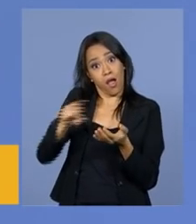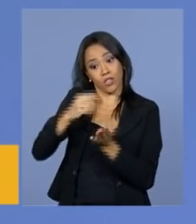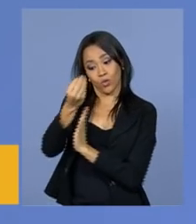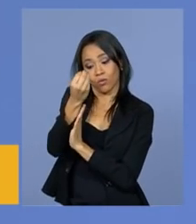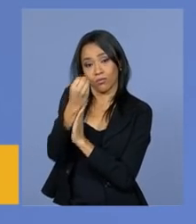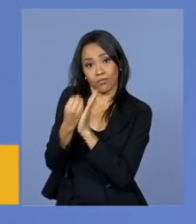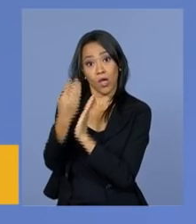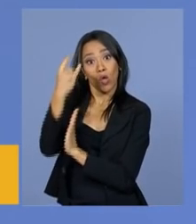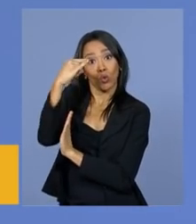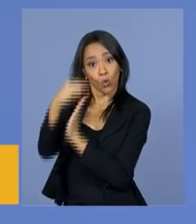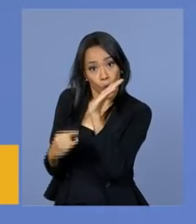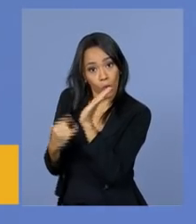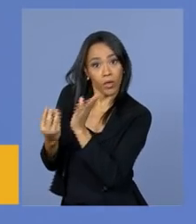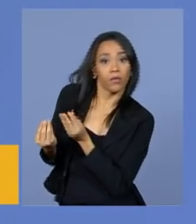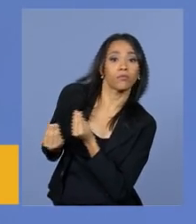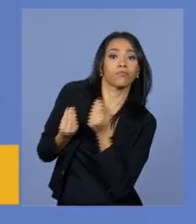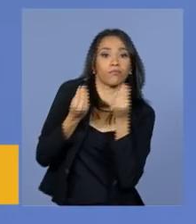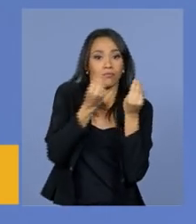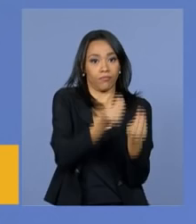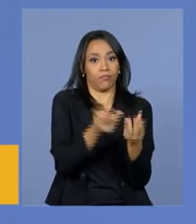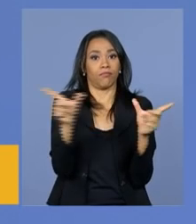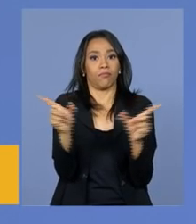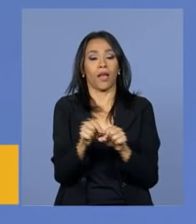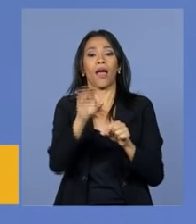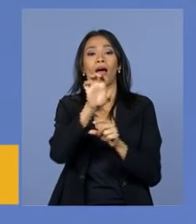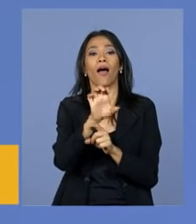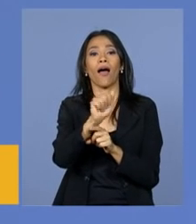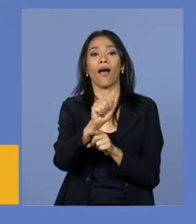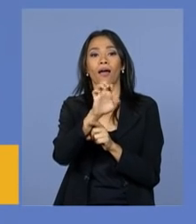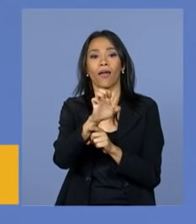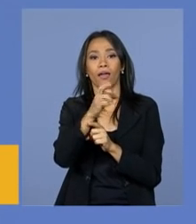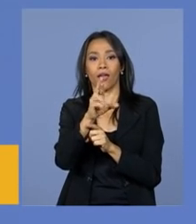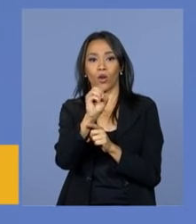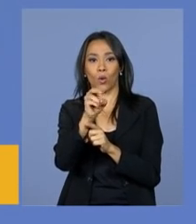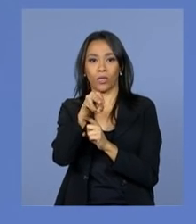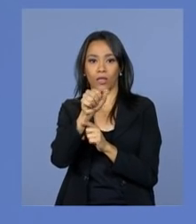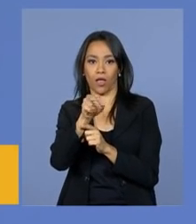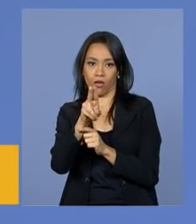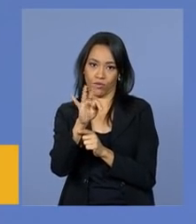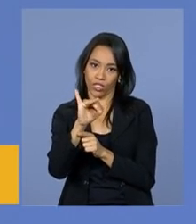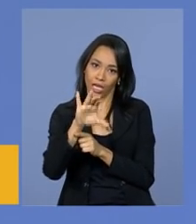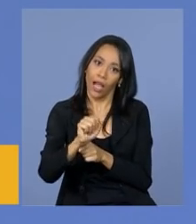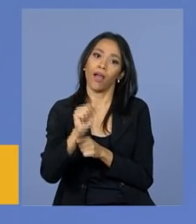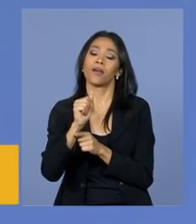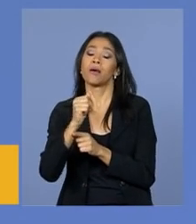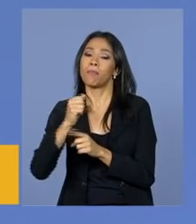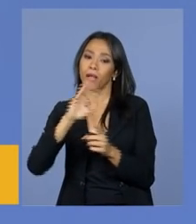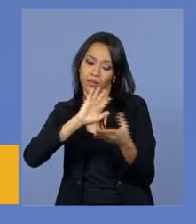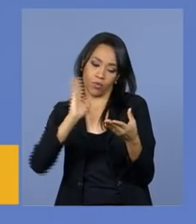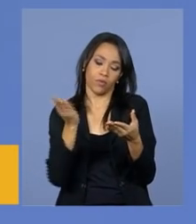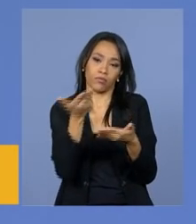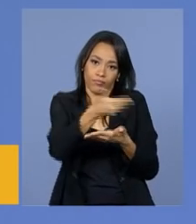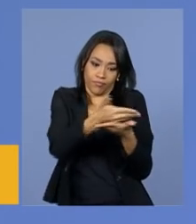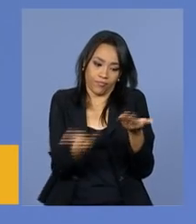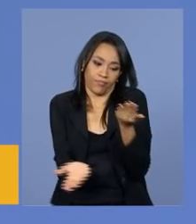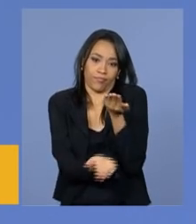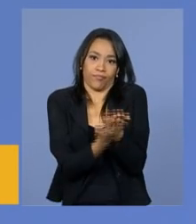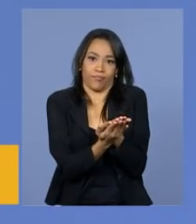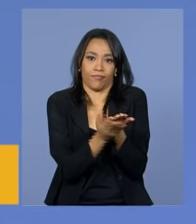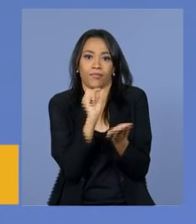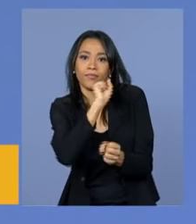de Comunicação Social da Aeronáutica para que nós possamos incluir a sua solicitação na agenda do EDA.